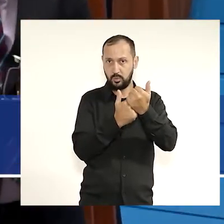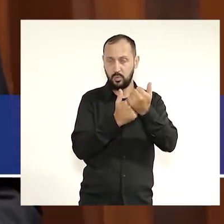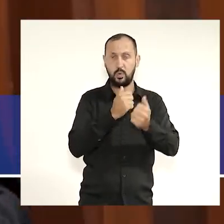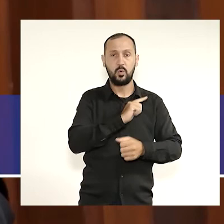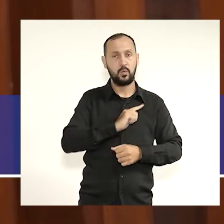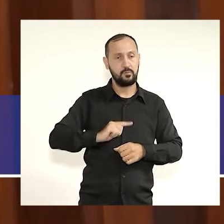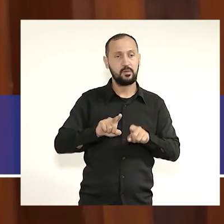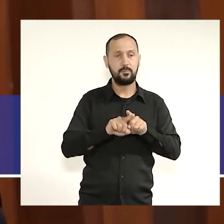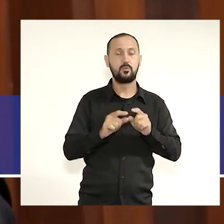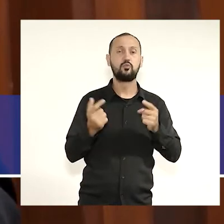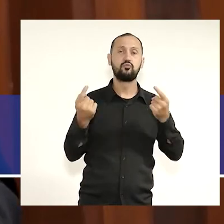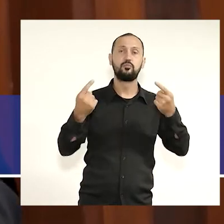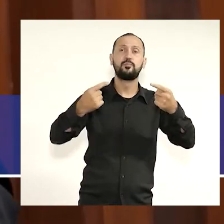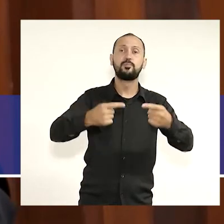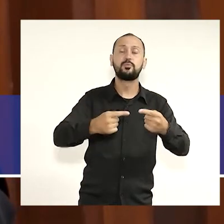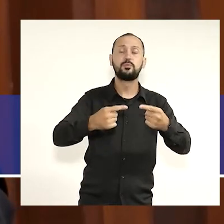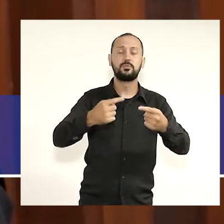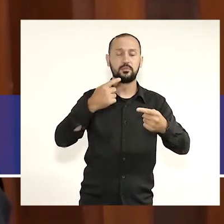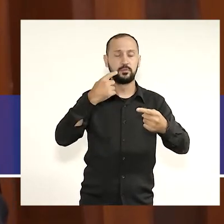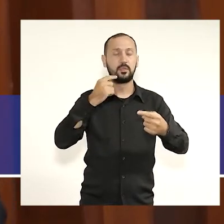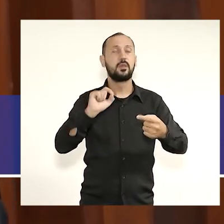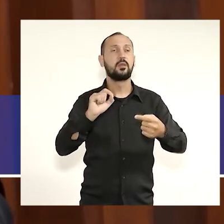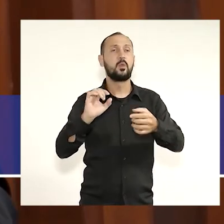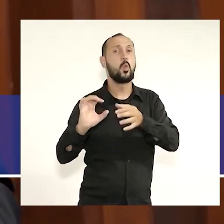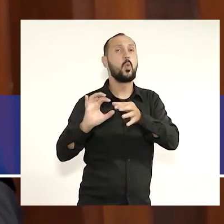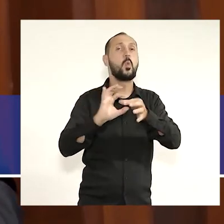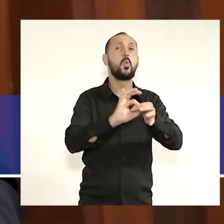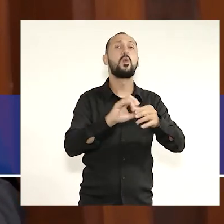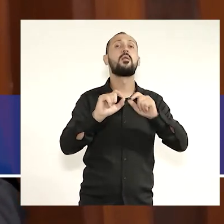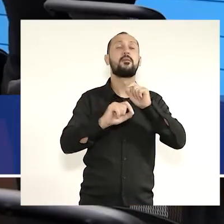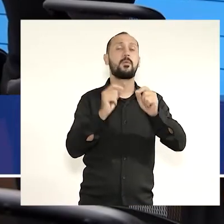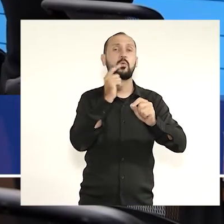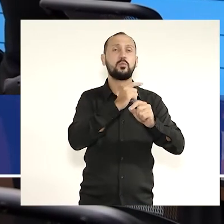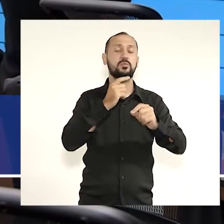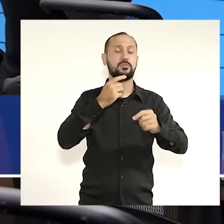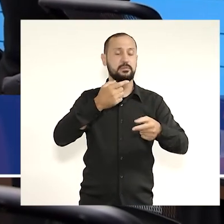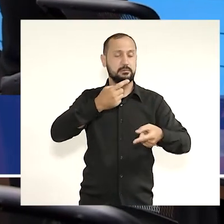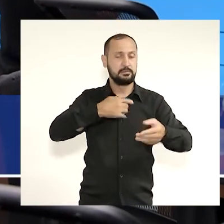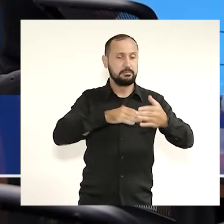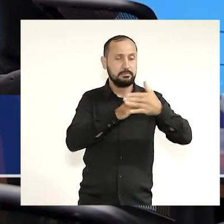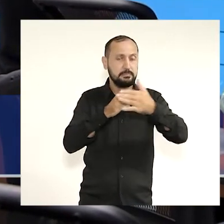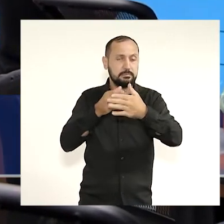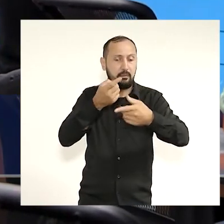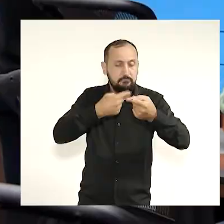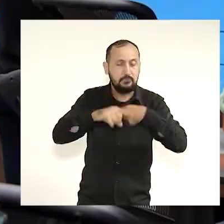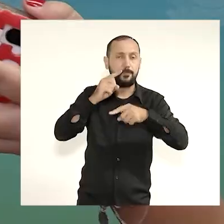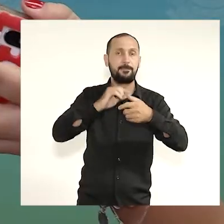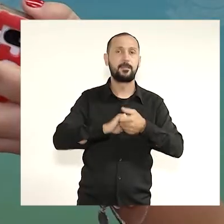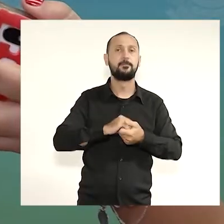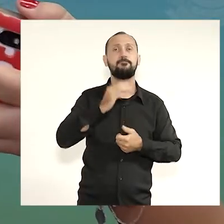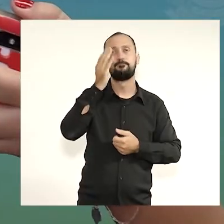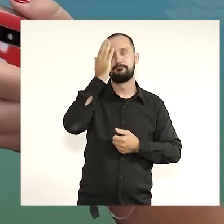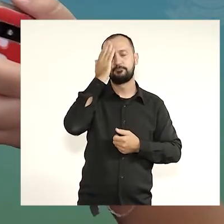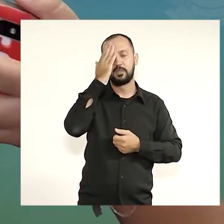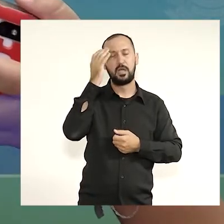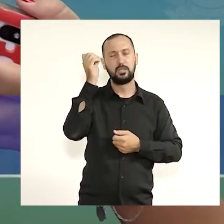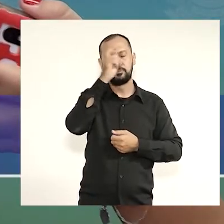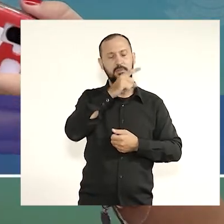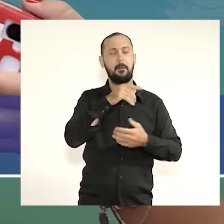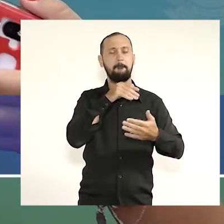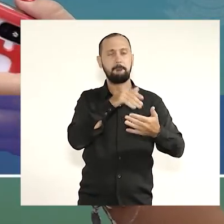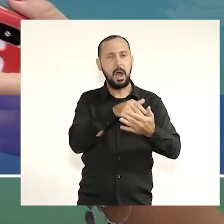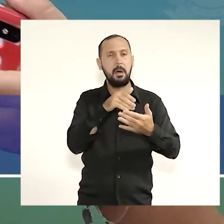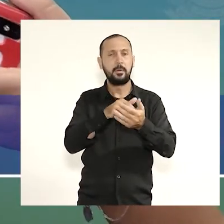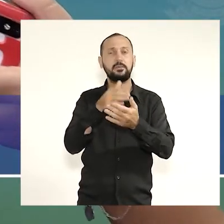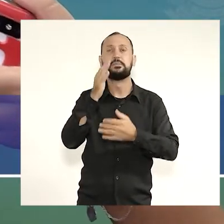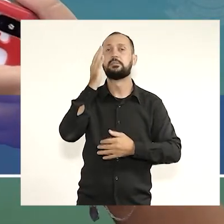de oposição, unidos em prol de bandeiras para romper as barreiras sociais. Nós sabemos de todos os desafios